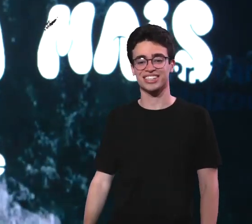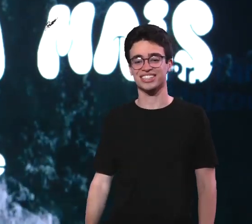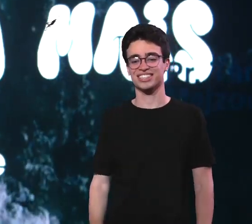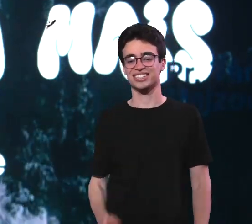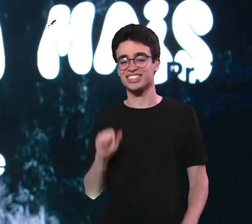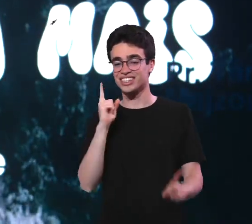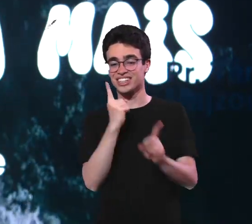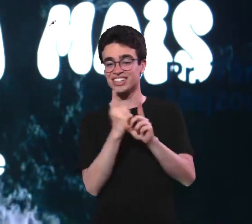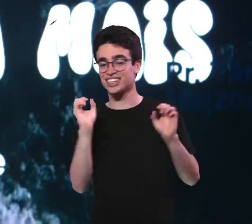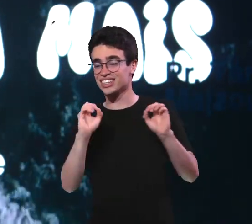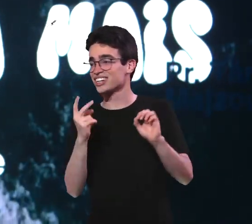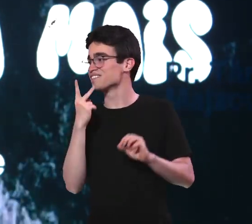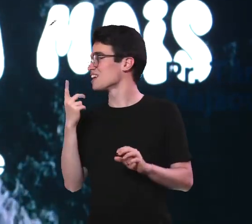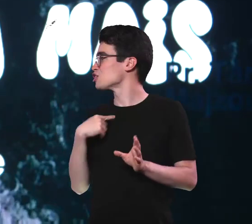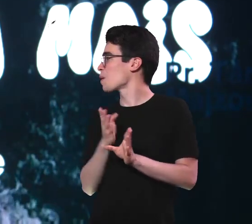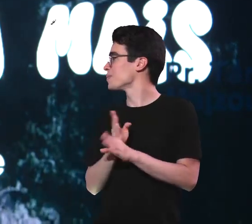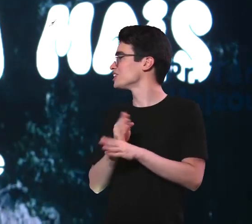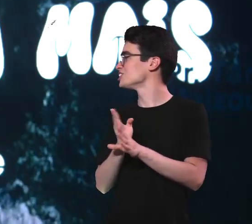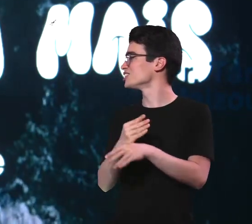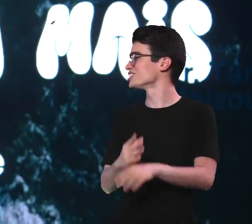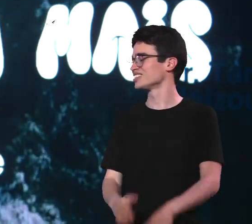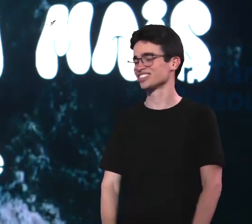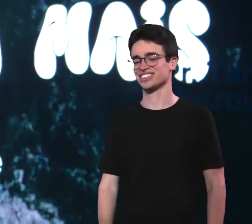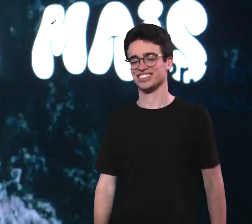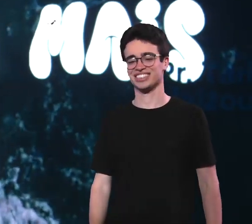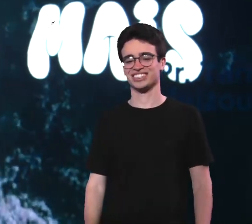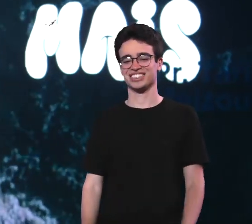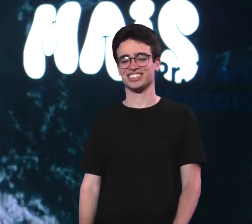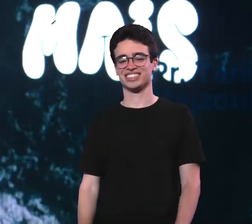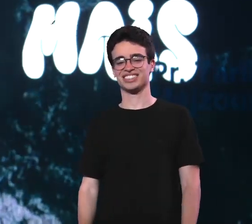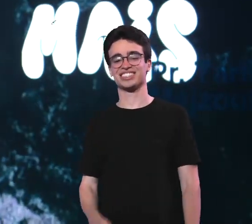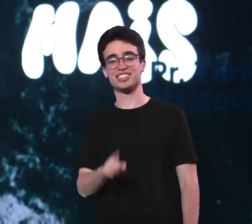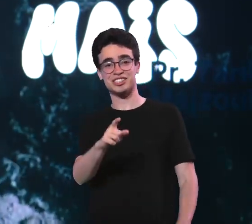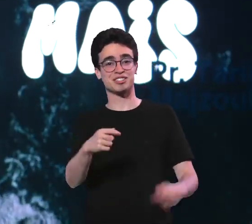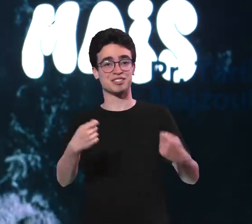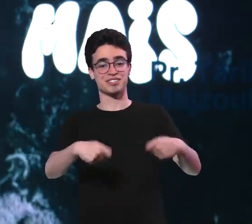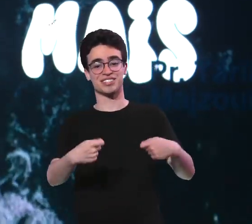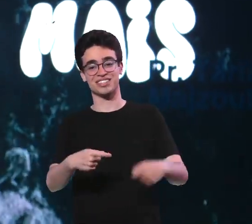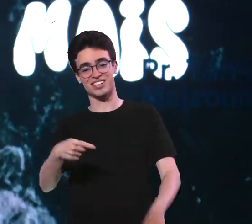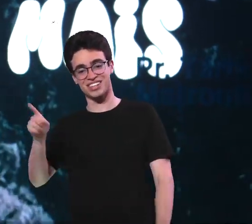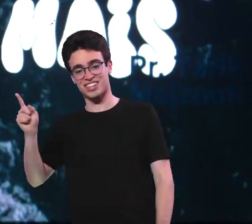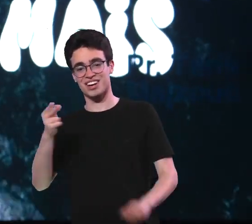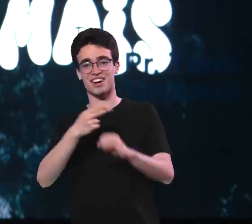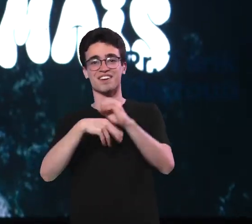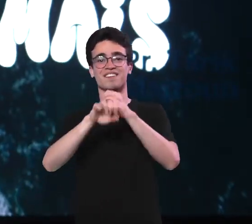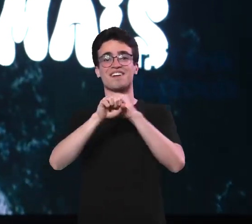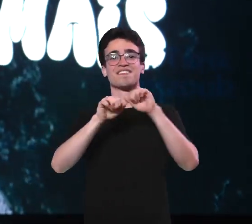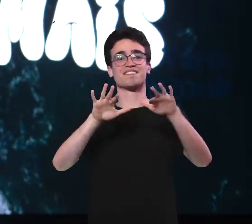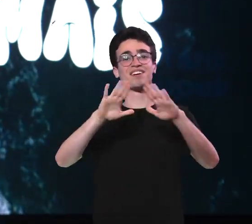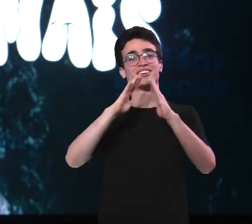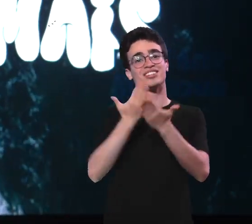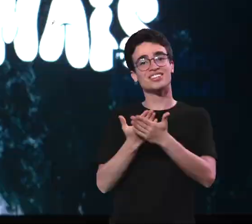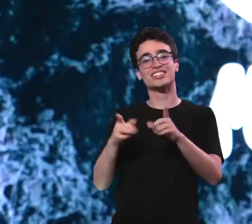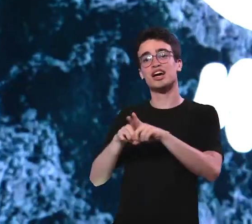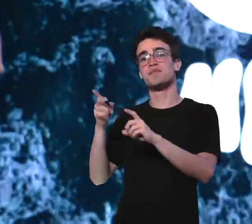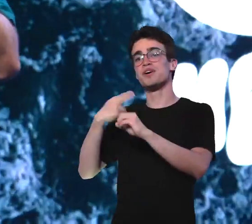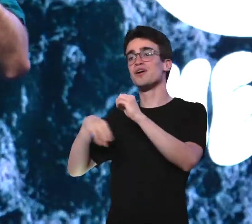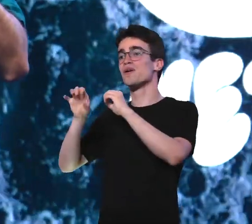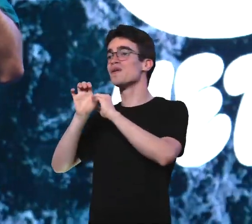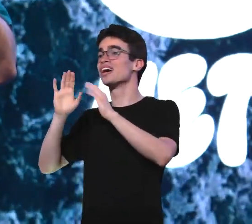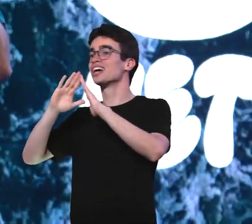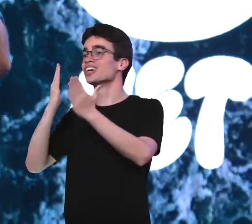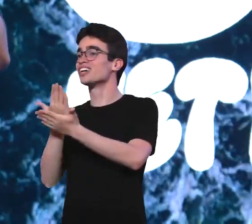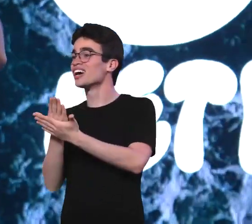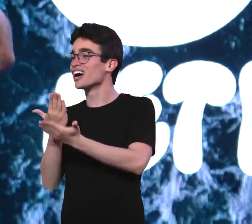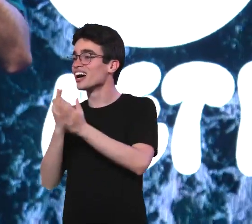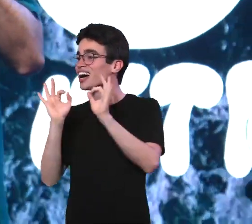Quem não achou, fala estou perdido. Está precisando ir na One Flow School e no One College. Cadê o pessoal do One College, da